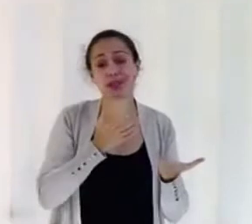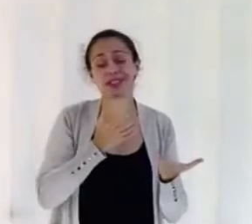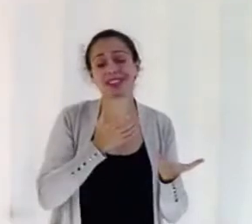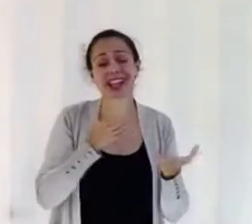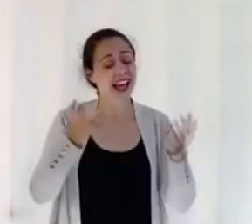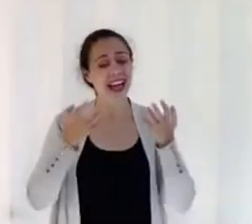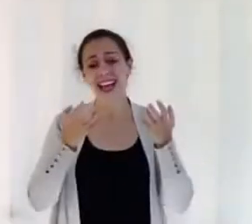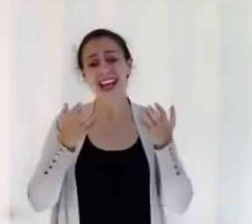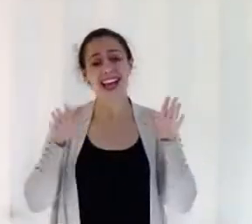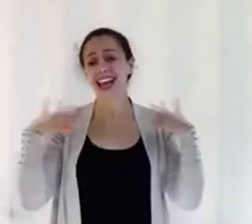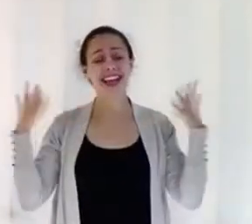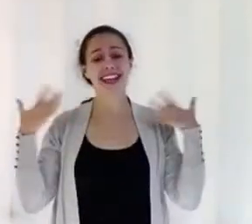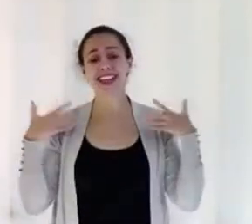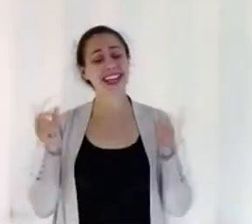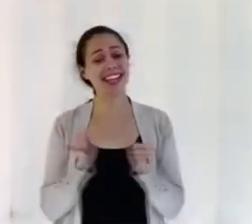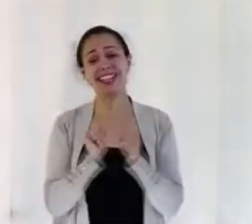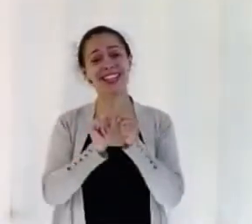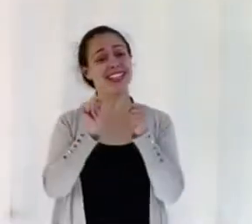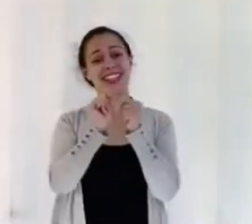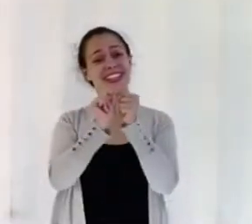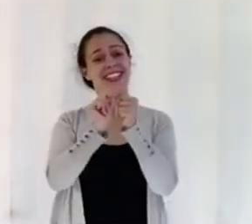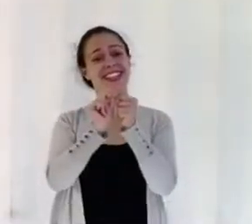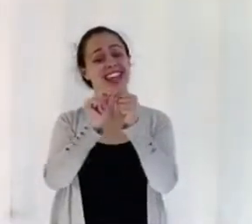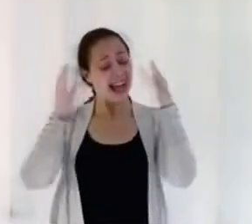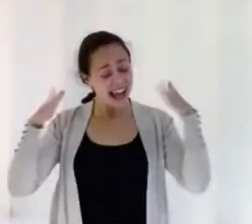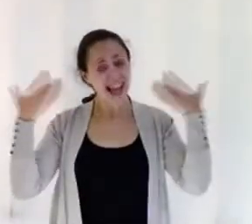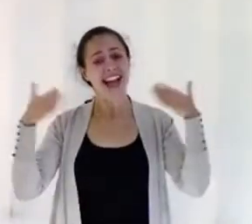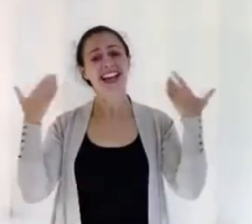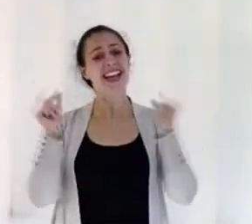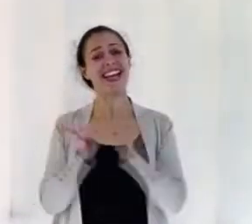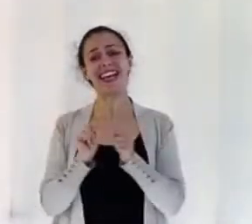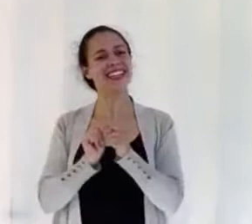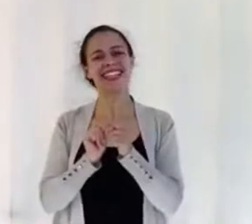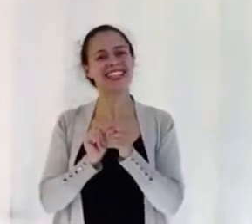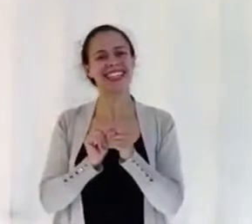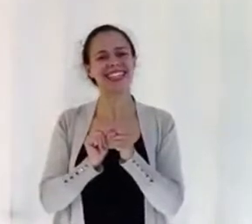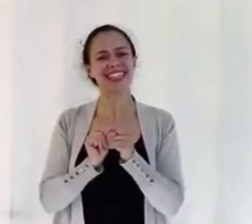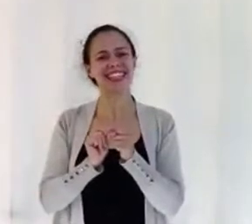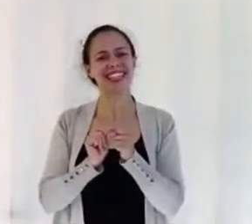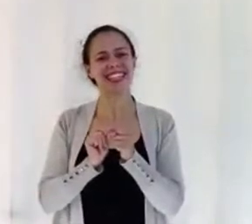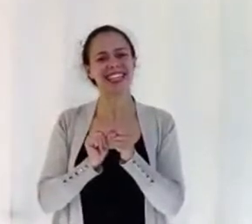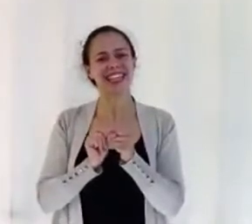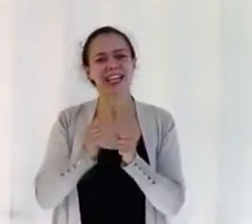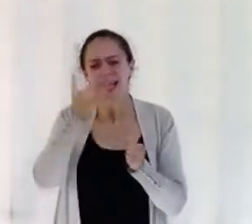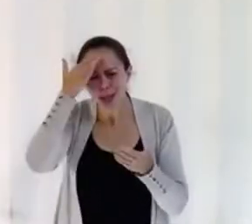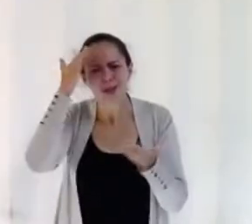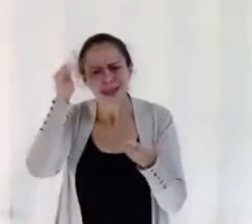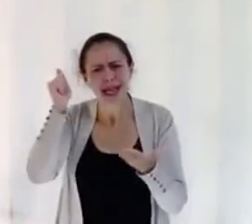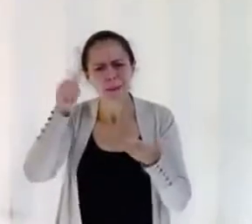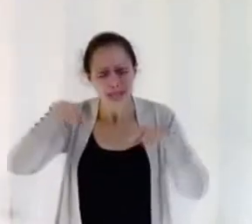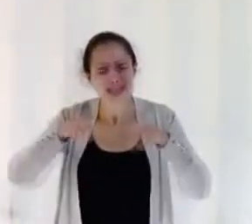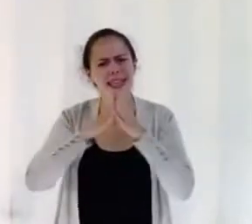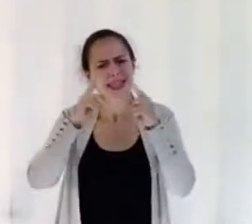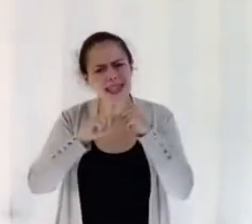pulando de alegria. Tenho certeza que os pastores dessa igreja, assim como eu, quando recebemos uma